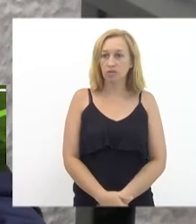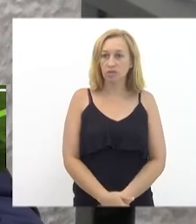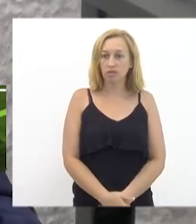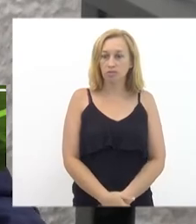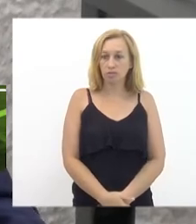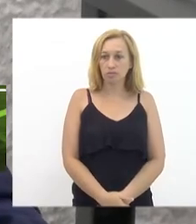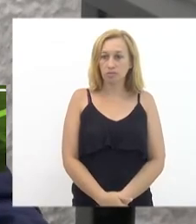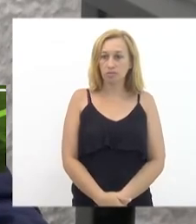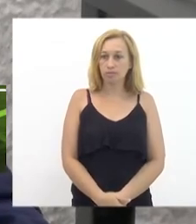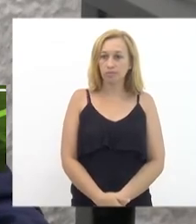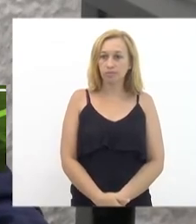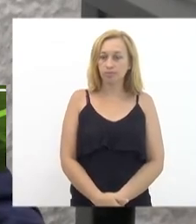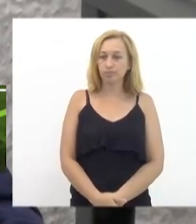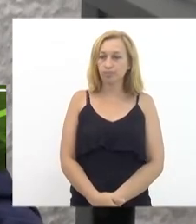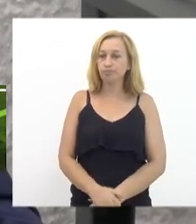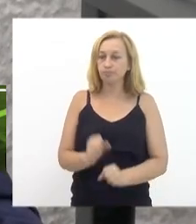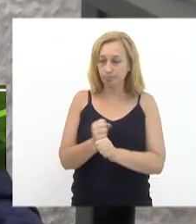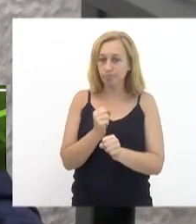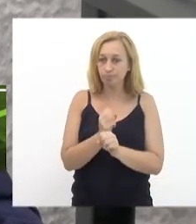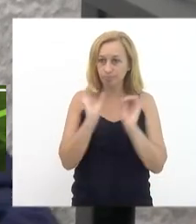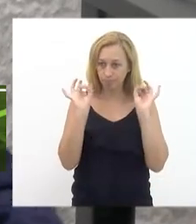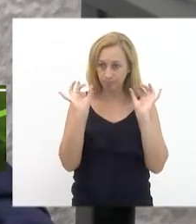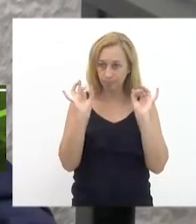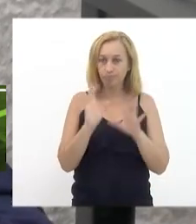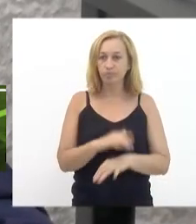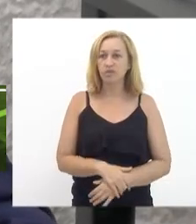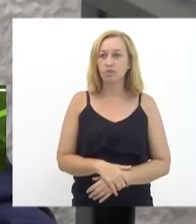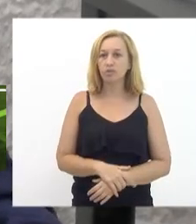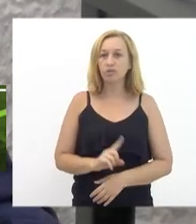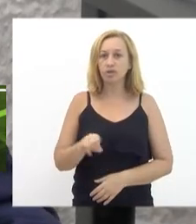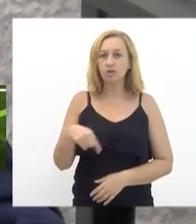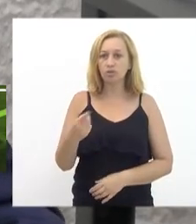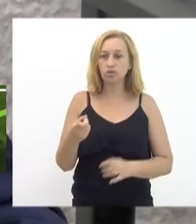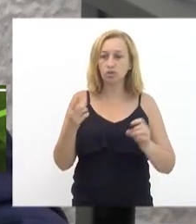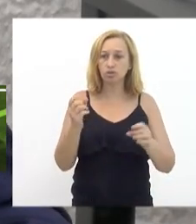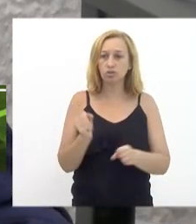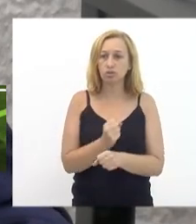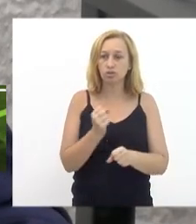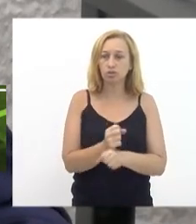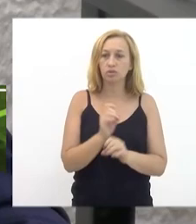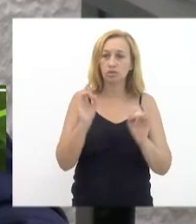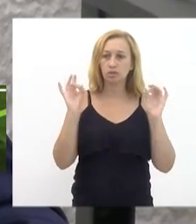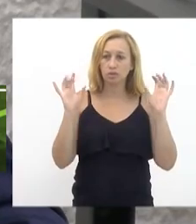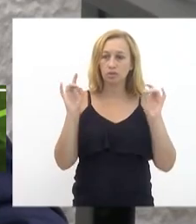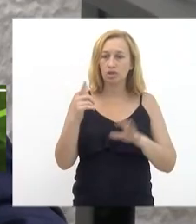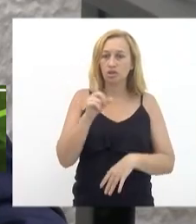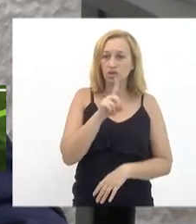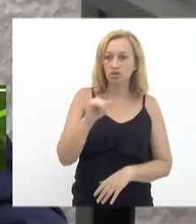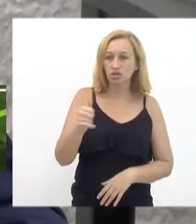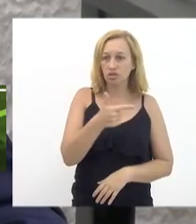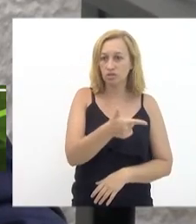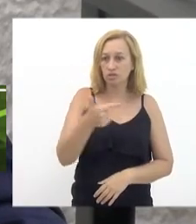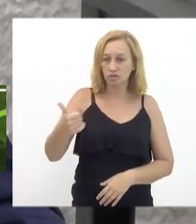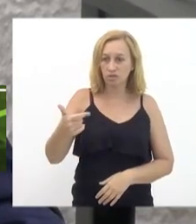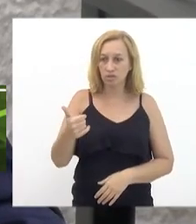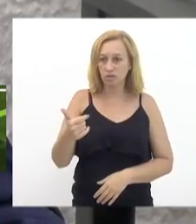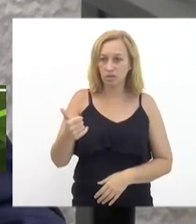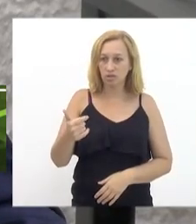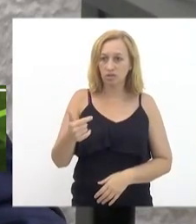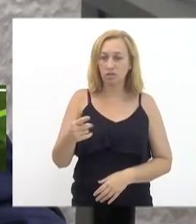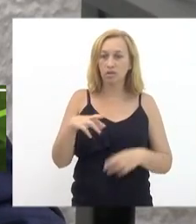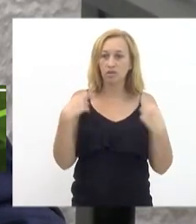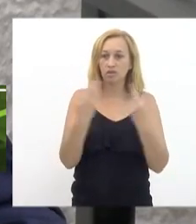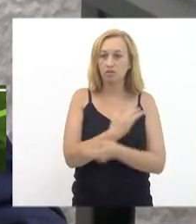e é essa é uma especial o outro lado especial dia 22 estão convidados audiência pública na